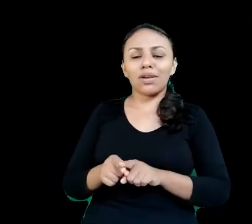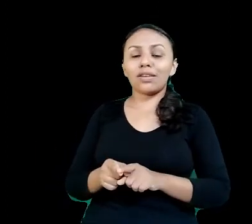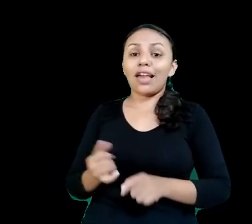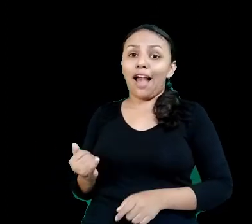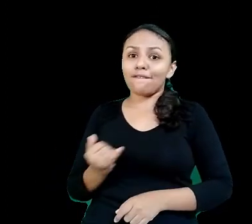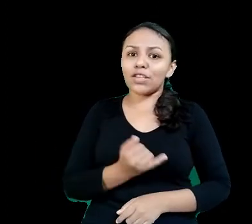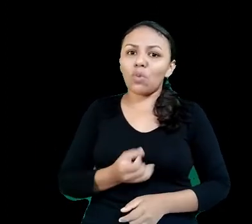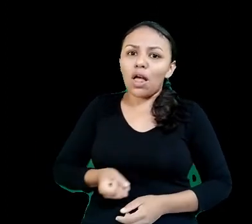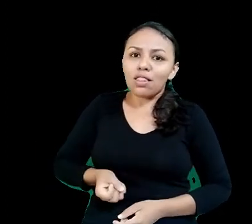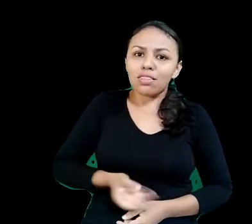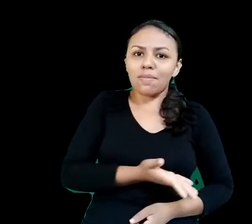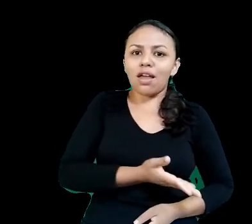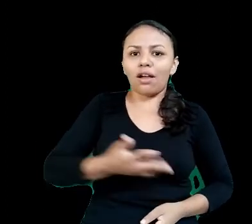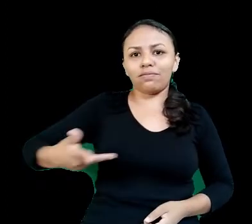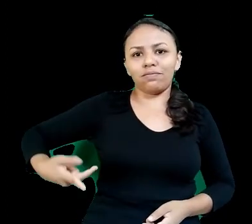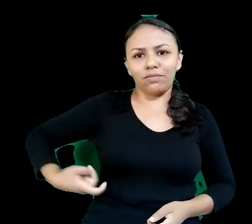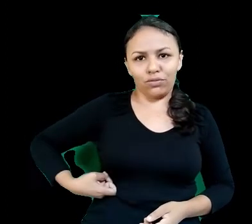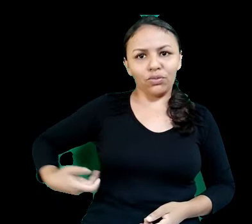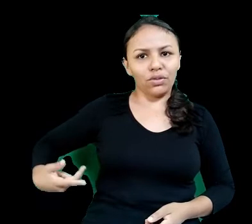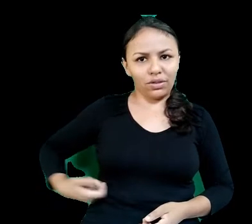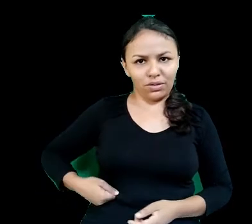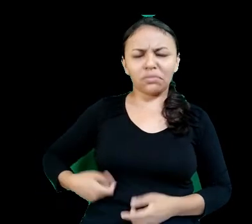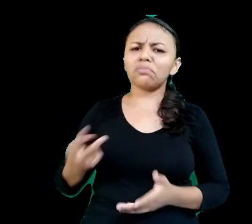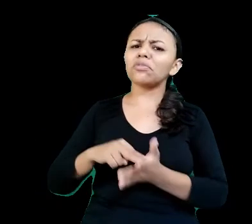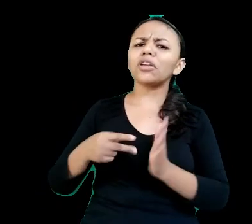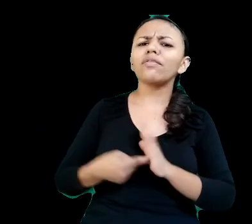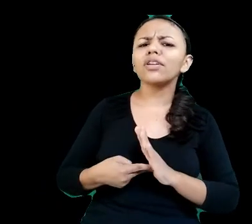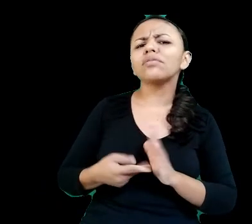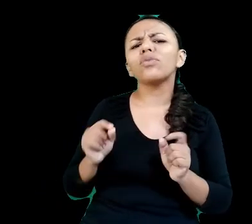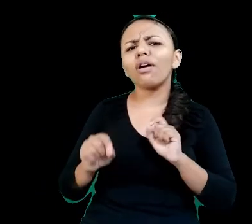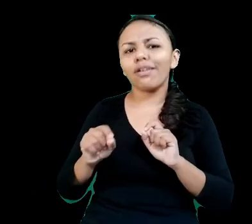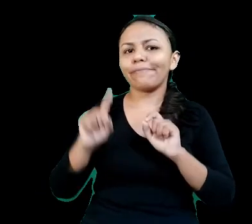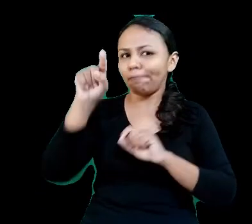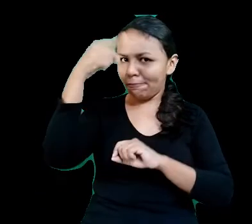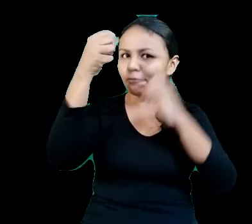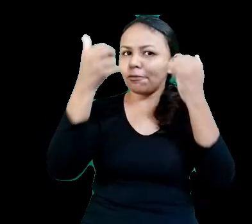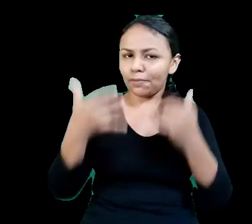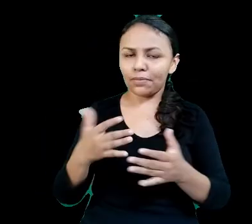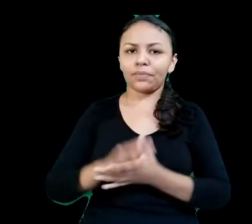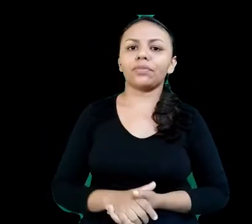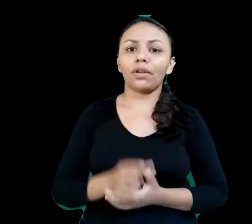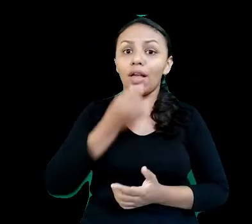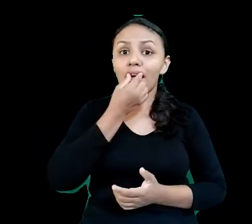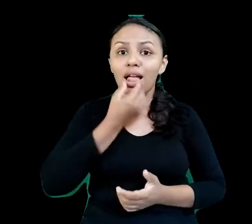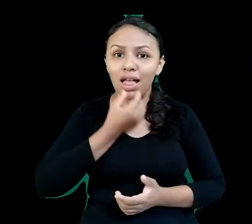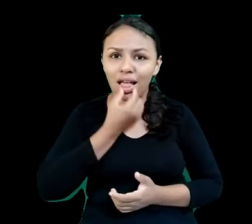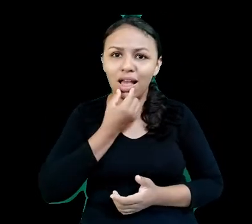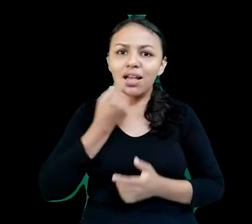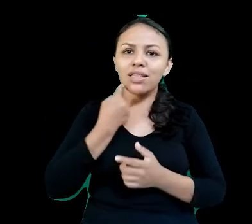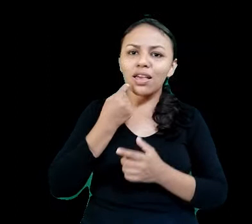insulina. O que quer dizer isso? A gente vai mostrar mais à frente. Na língua, nós temos uma divisão